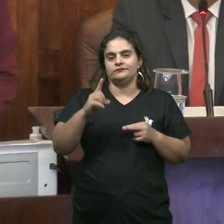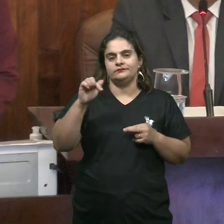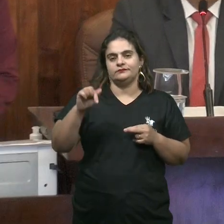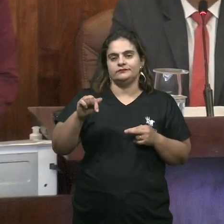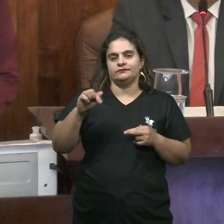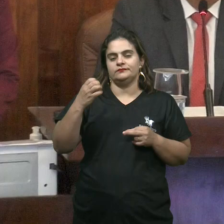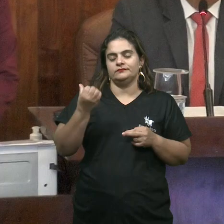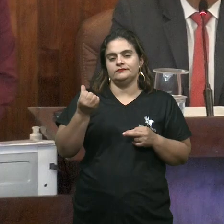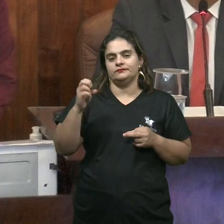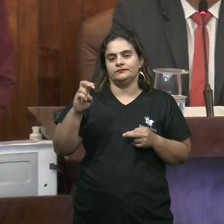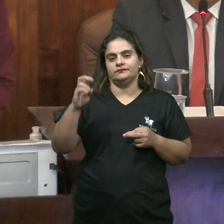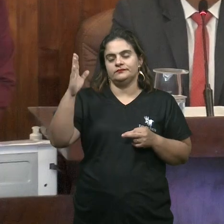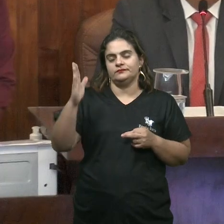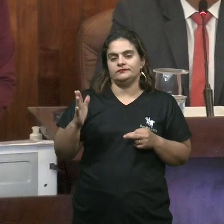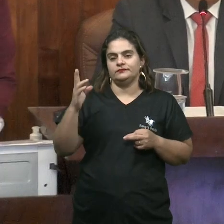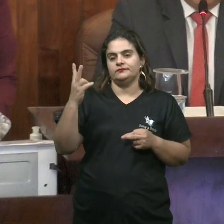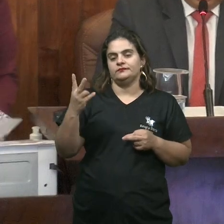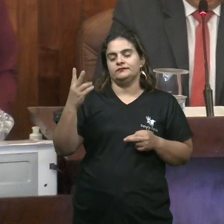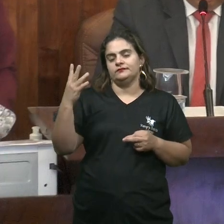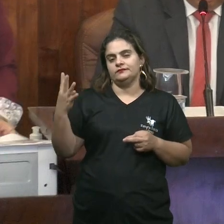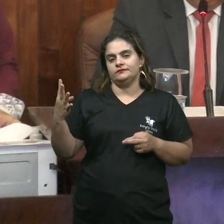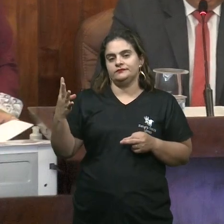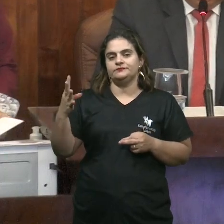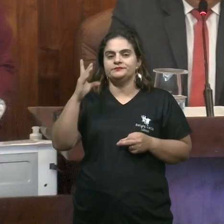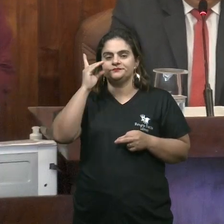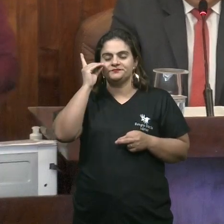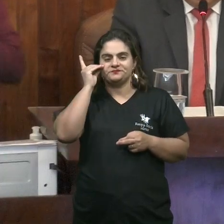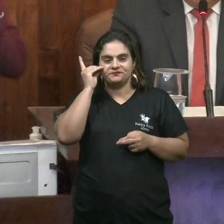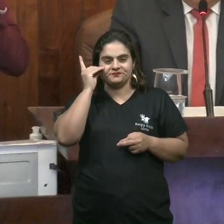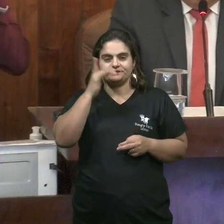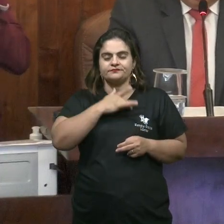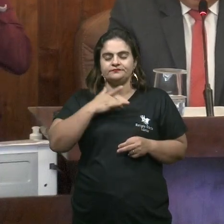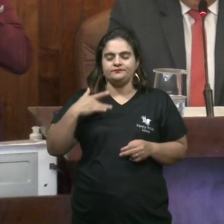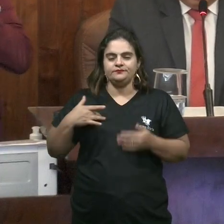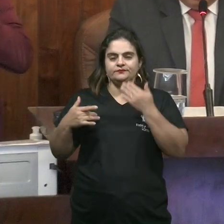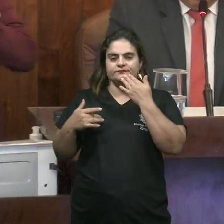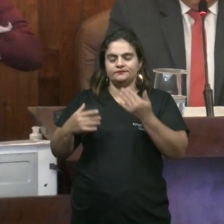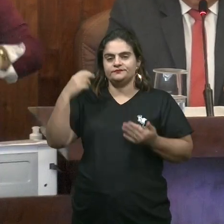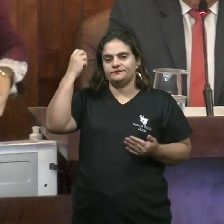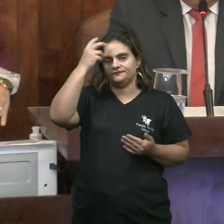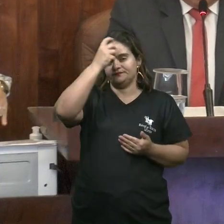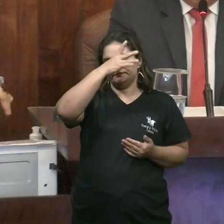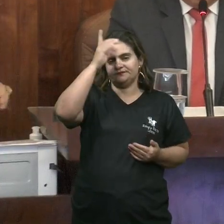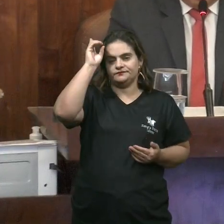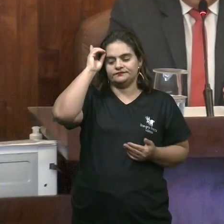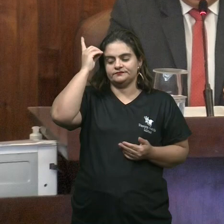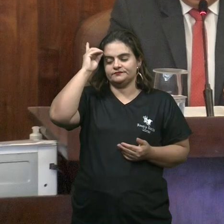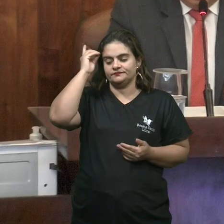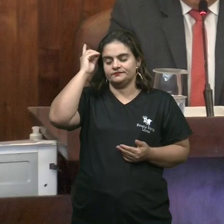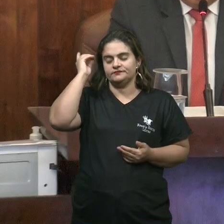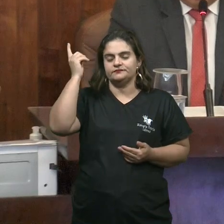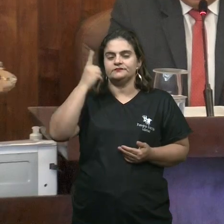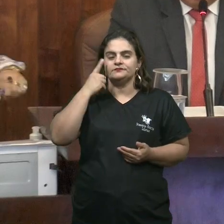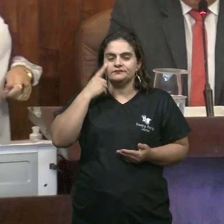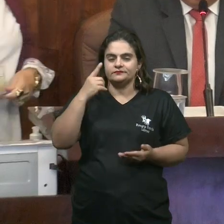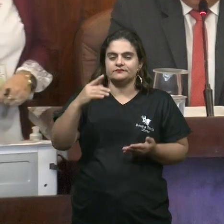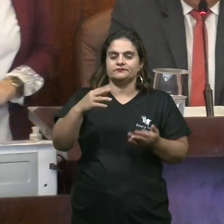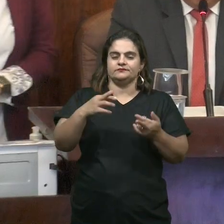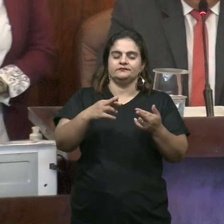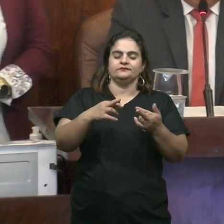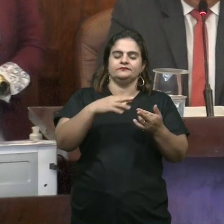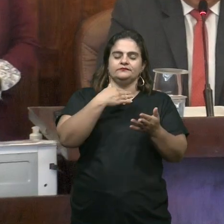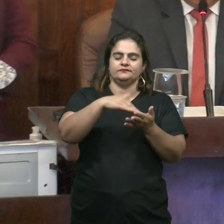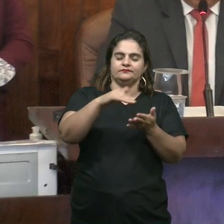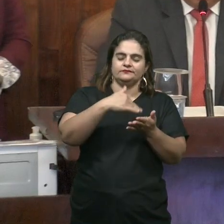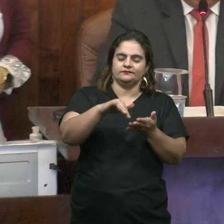Requerimento 1765-2024, vereador Danilo da Saúde. Soliciendo ao prefeito municipal, Sr. Daniel Alonso, após consultar a Secretaria Municipal da Saúde e o